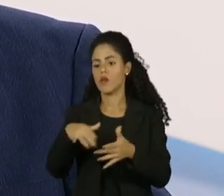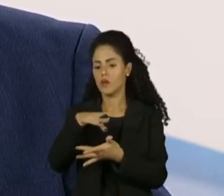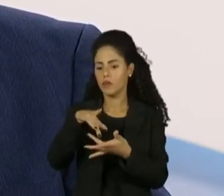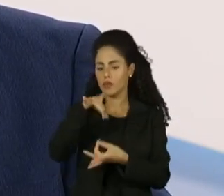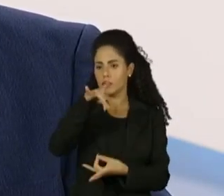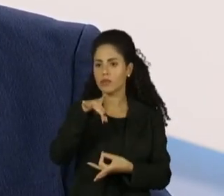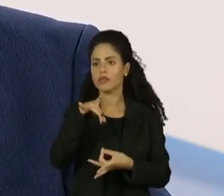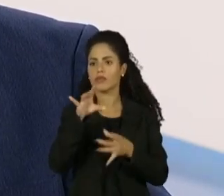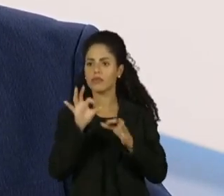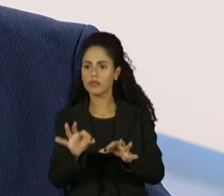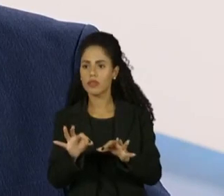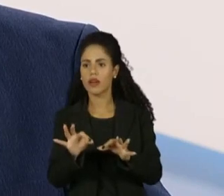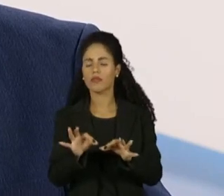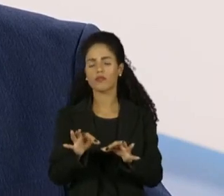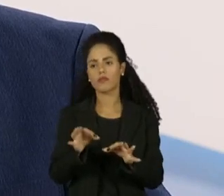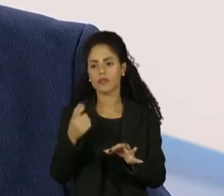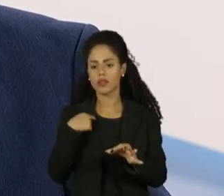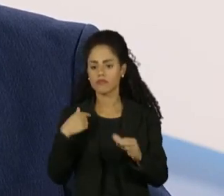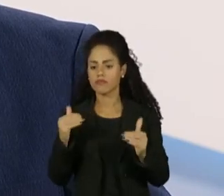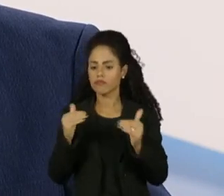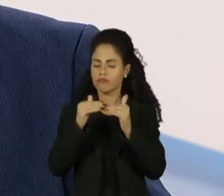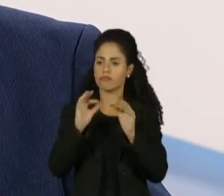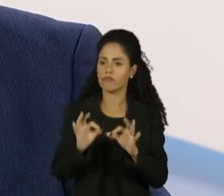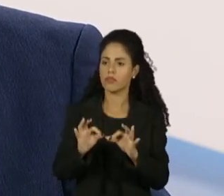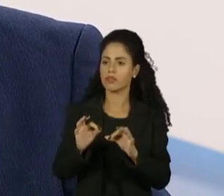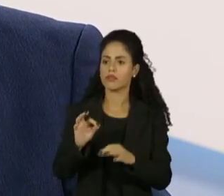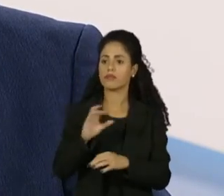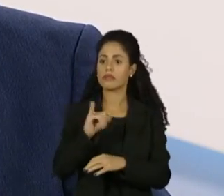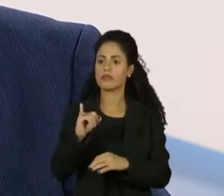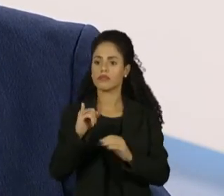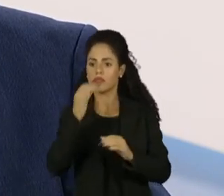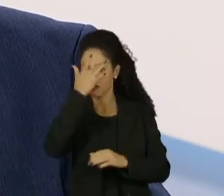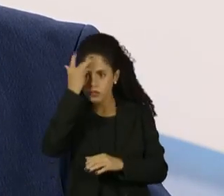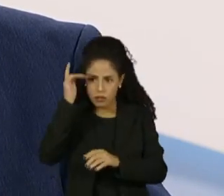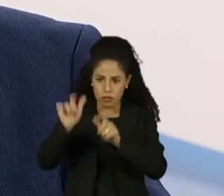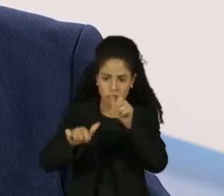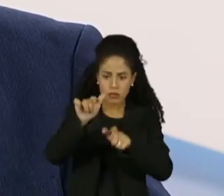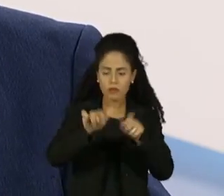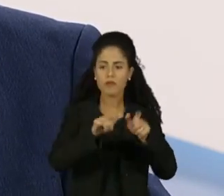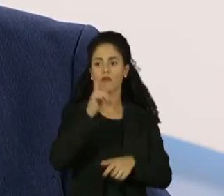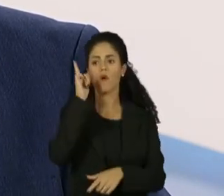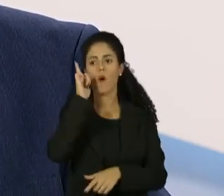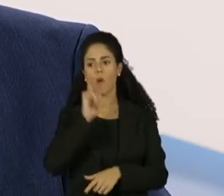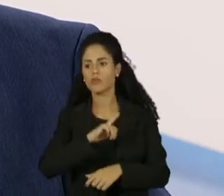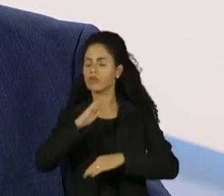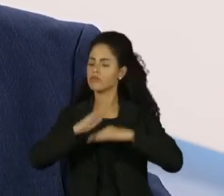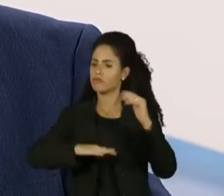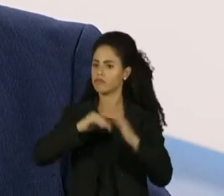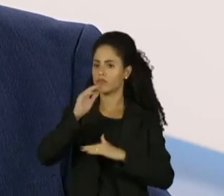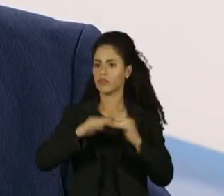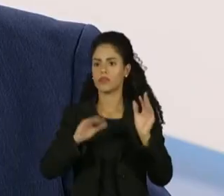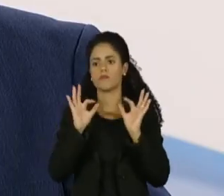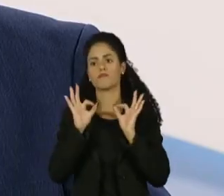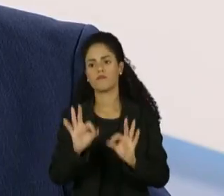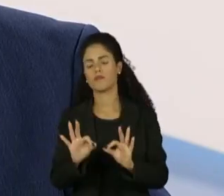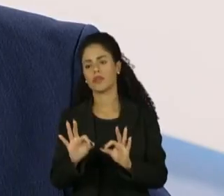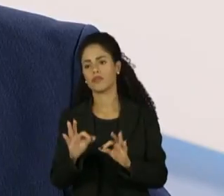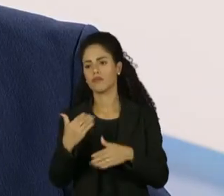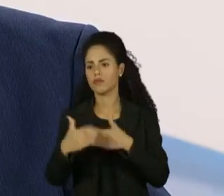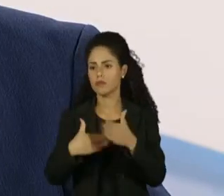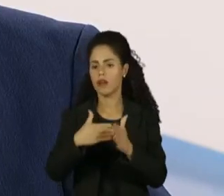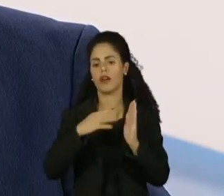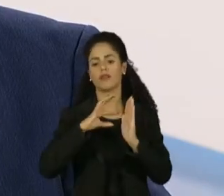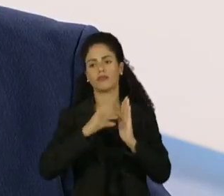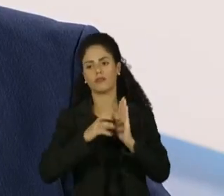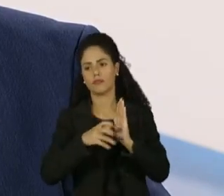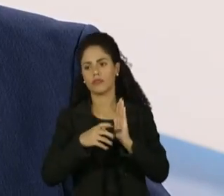democracia tutelada, ela só será efetiva se os parlamentares puderem exercer a sua prerrogativa de